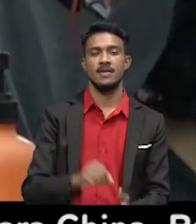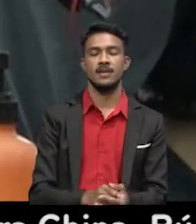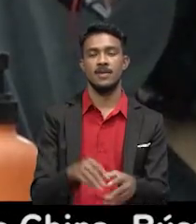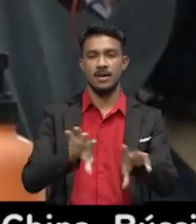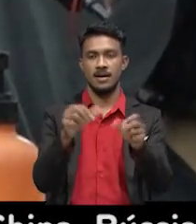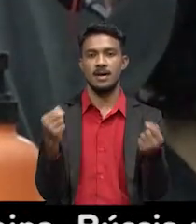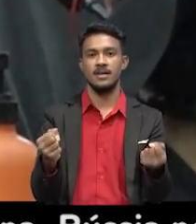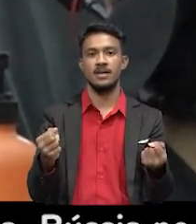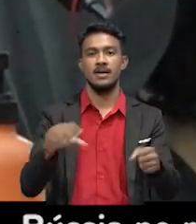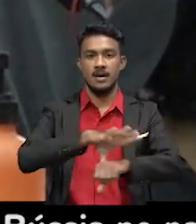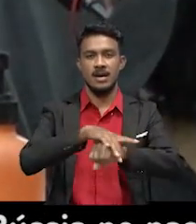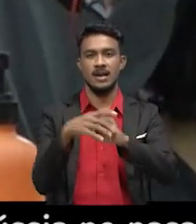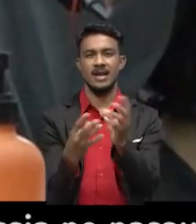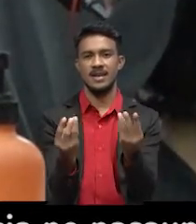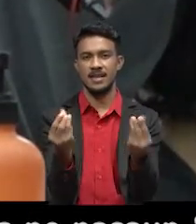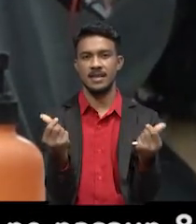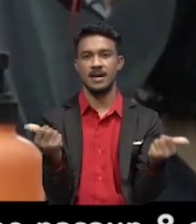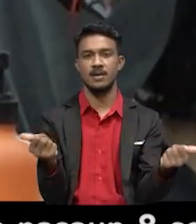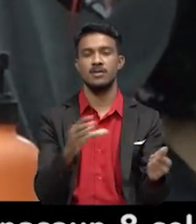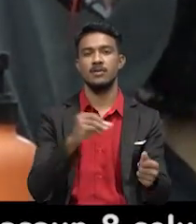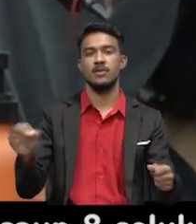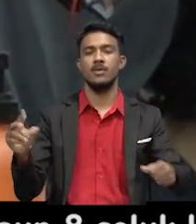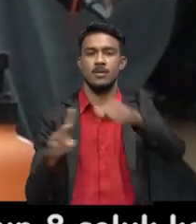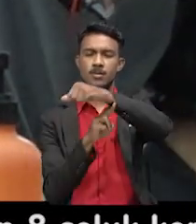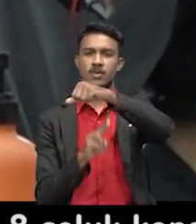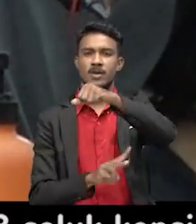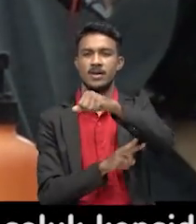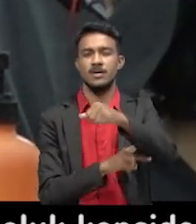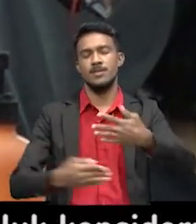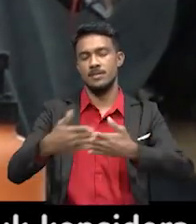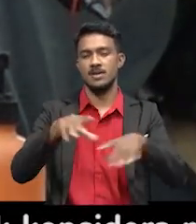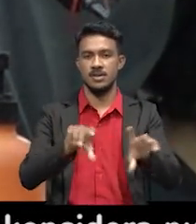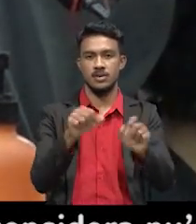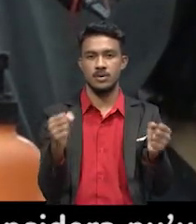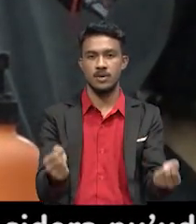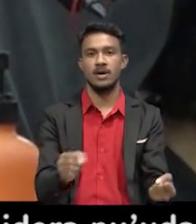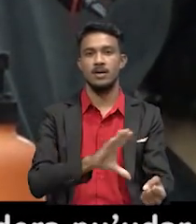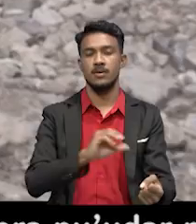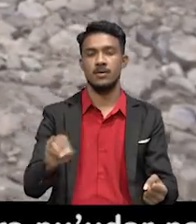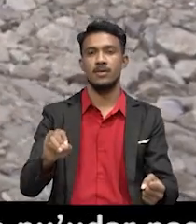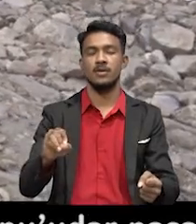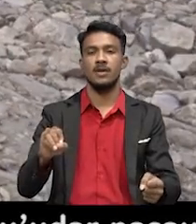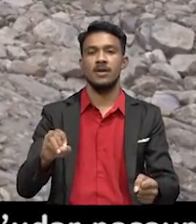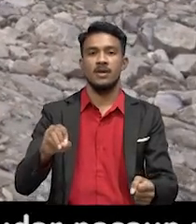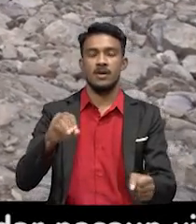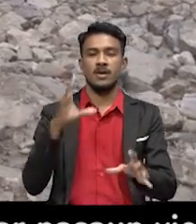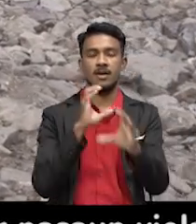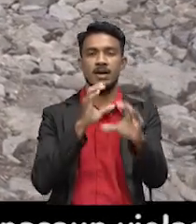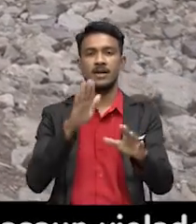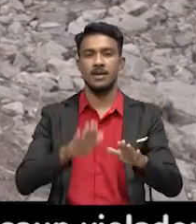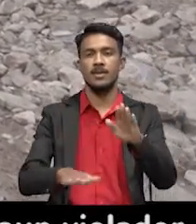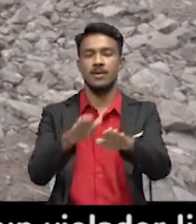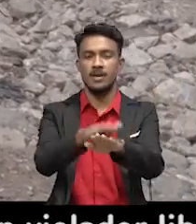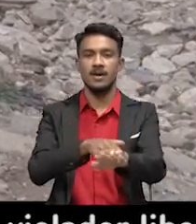Raitahu. Ponte musat besik tuhar. Kareta dolar ba dolar mai laula dia. Habla até o